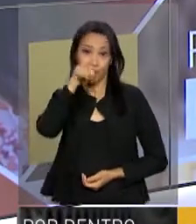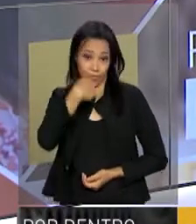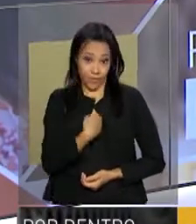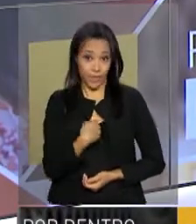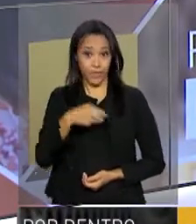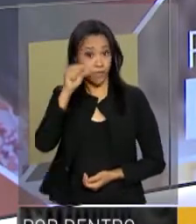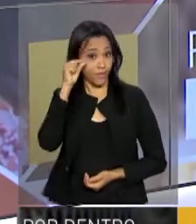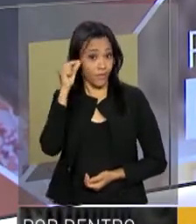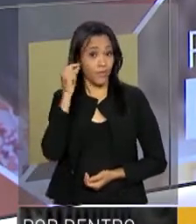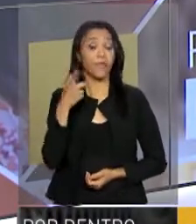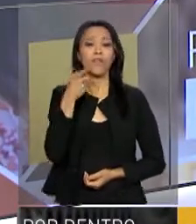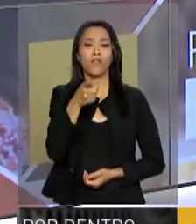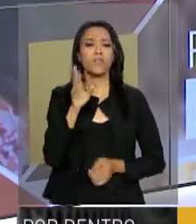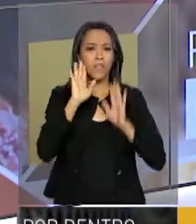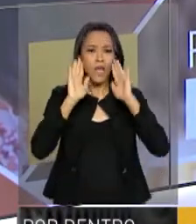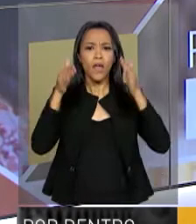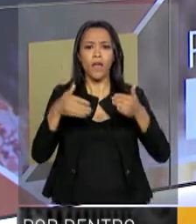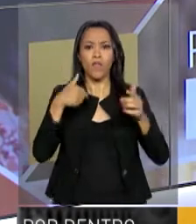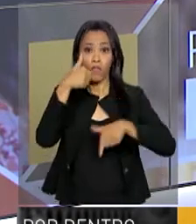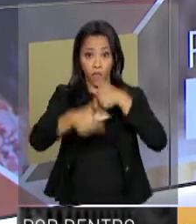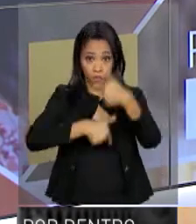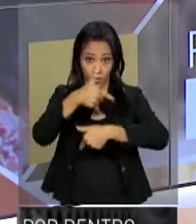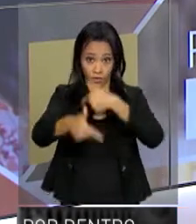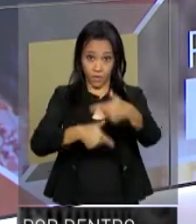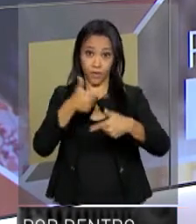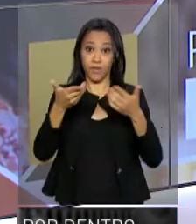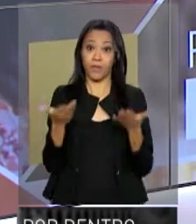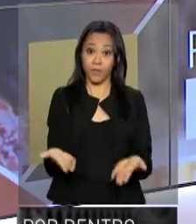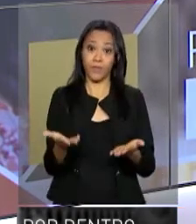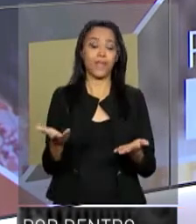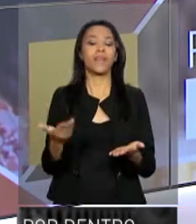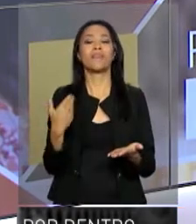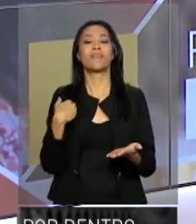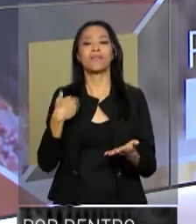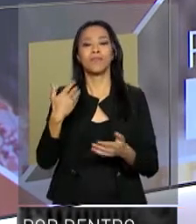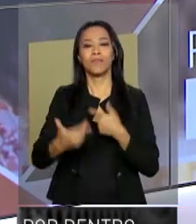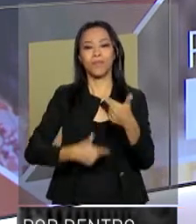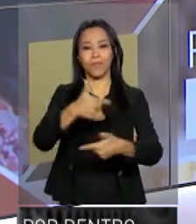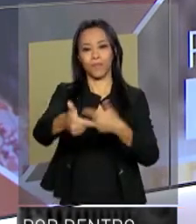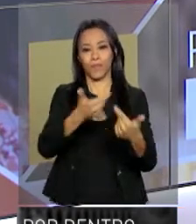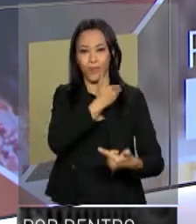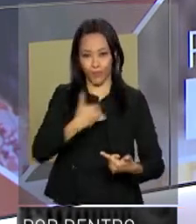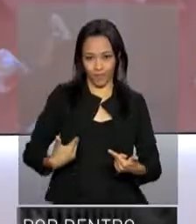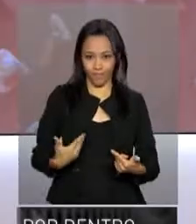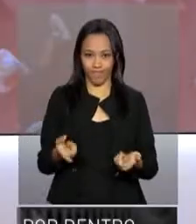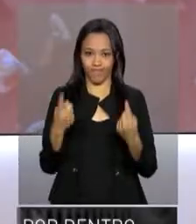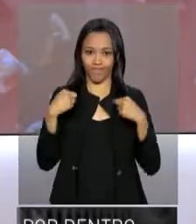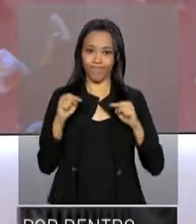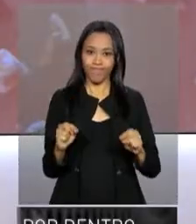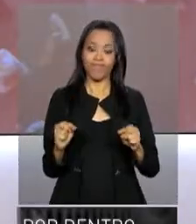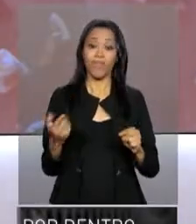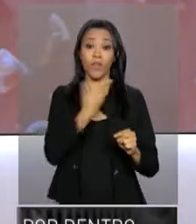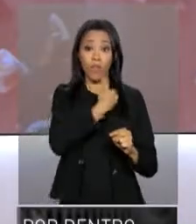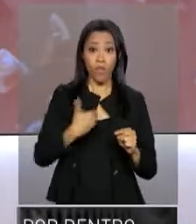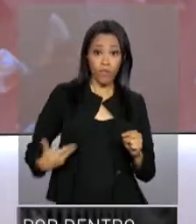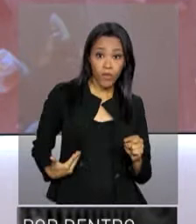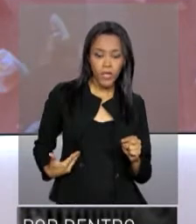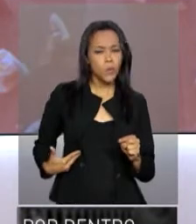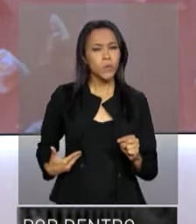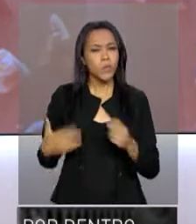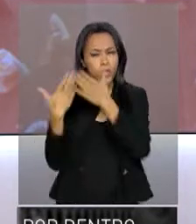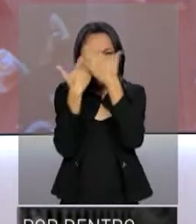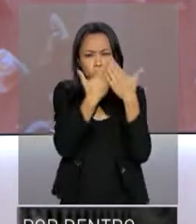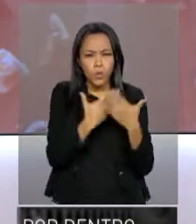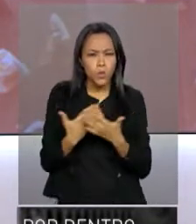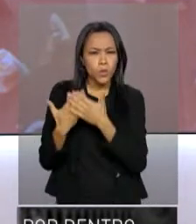eu sou Renata Corsini e você acompanha, a partir de agora, o programa Por Dentro do Governo. O governo estuda